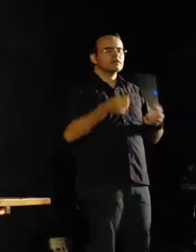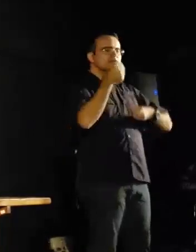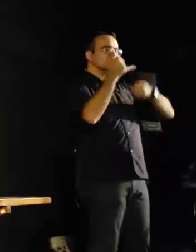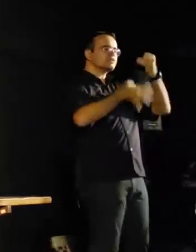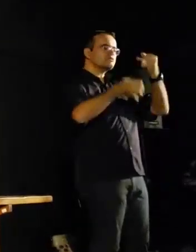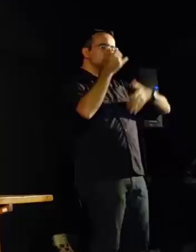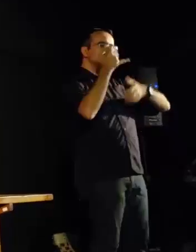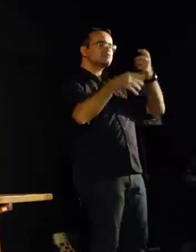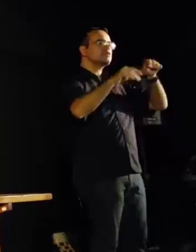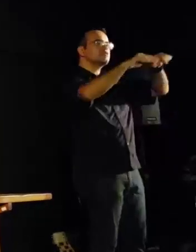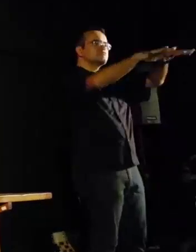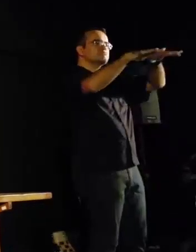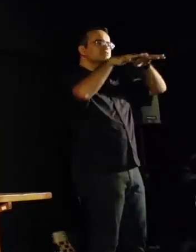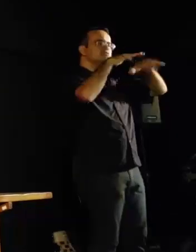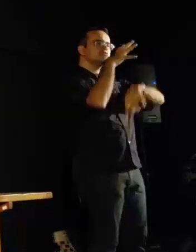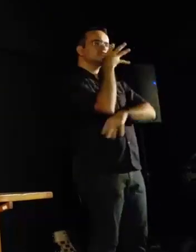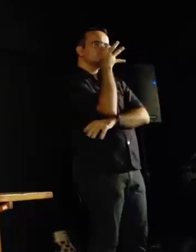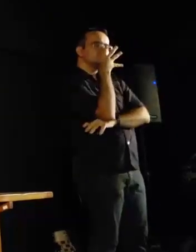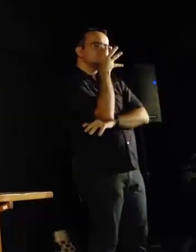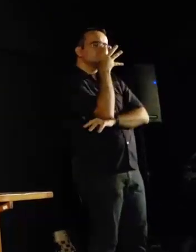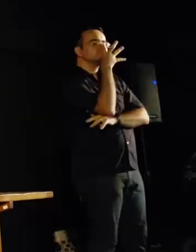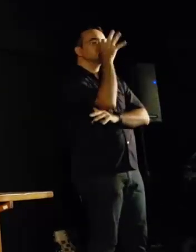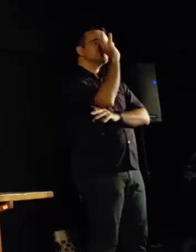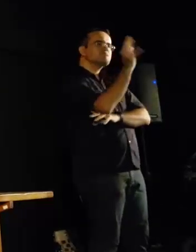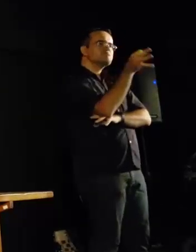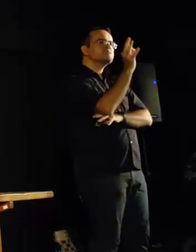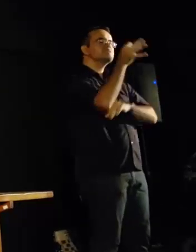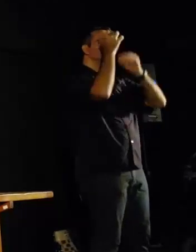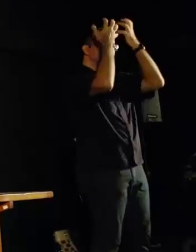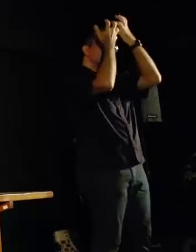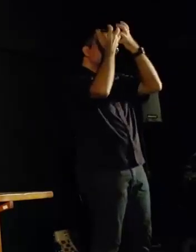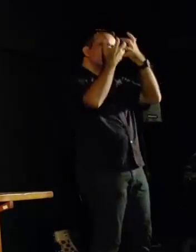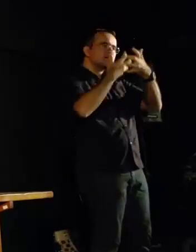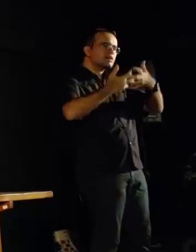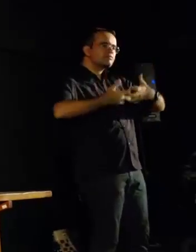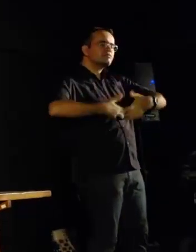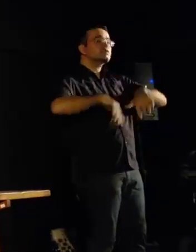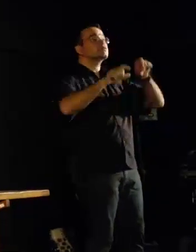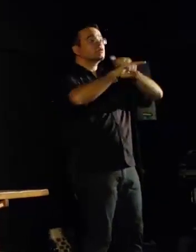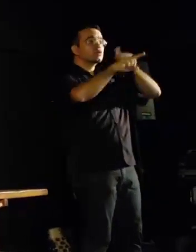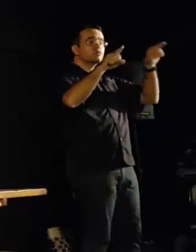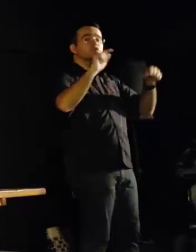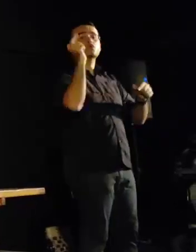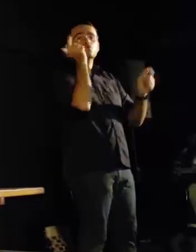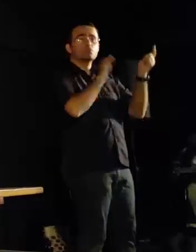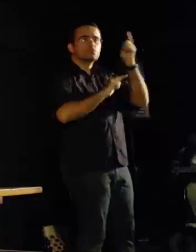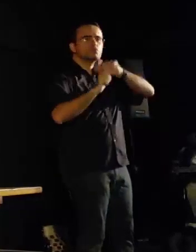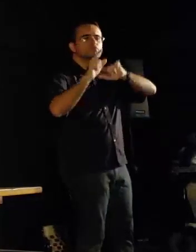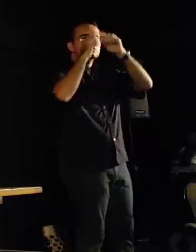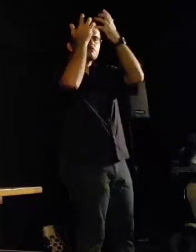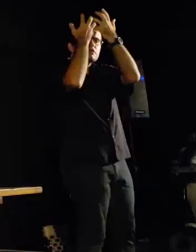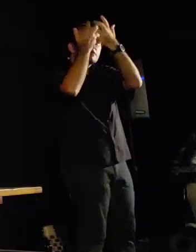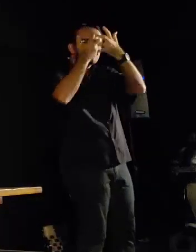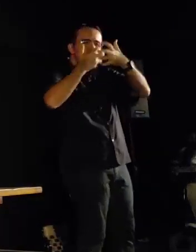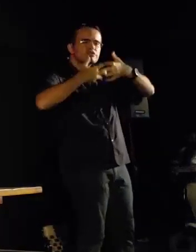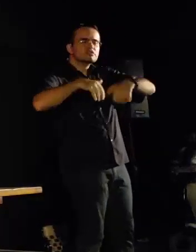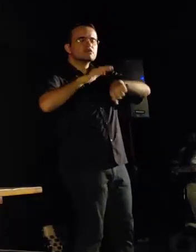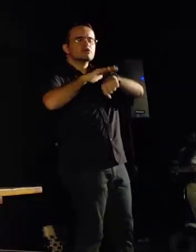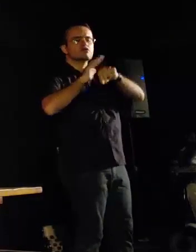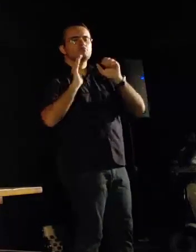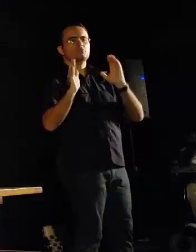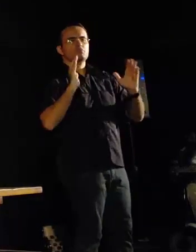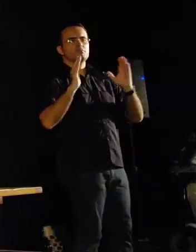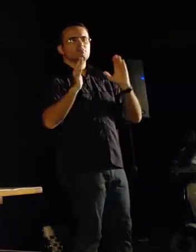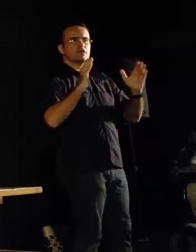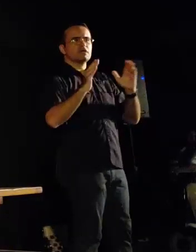de reflexão que é muito importante no nosso tempo, que a gente consiga refletir sobre este momento. E, em segundo lugar, é uma